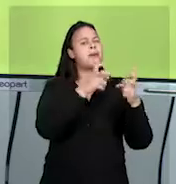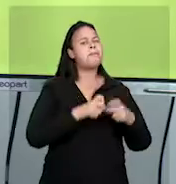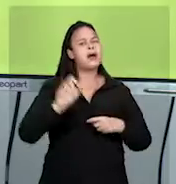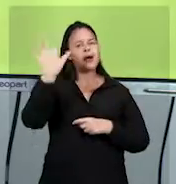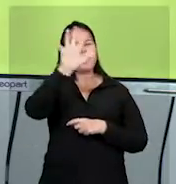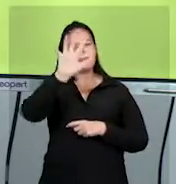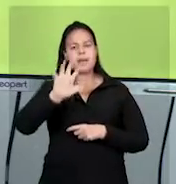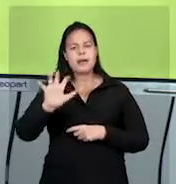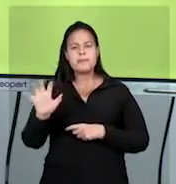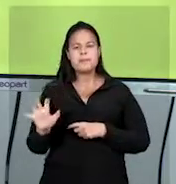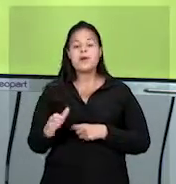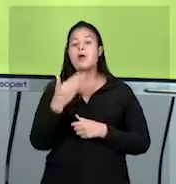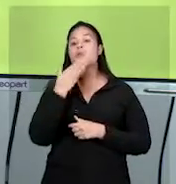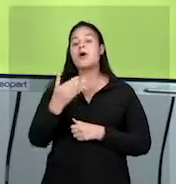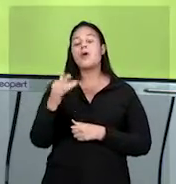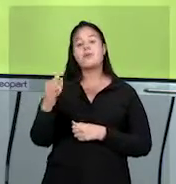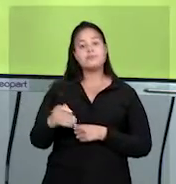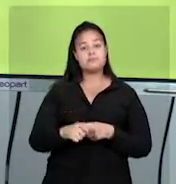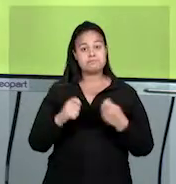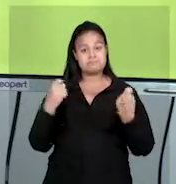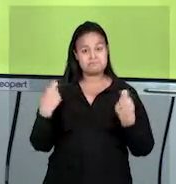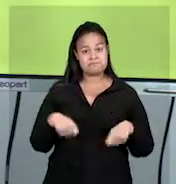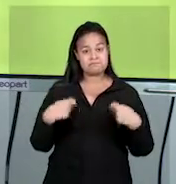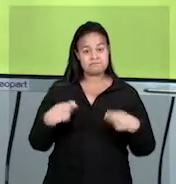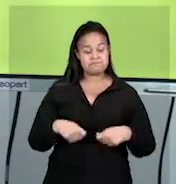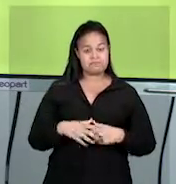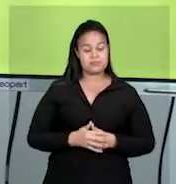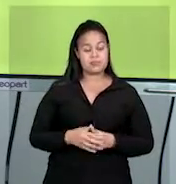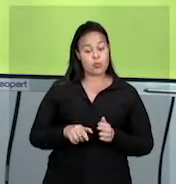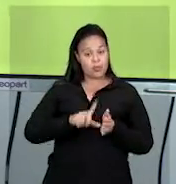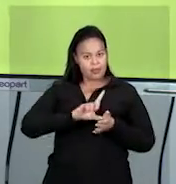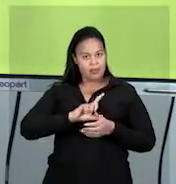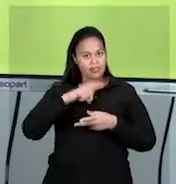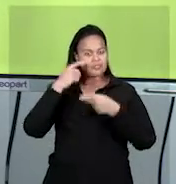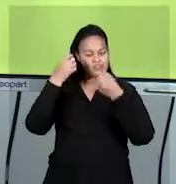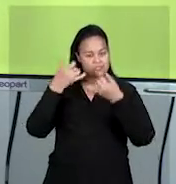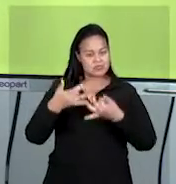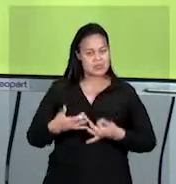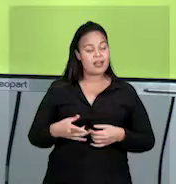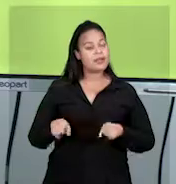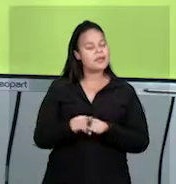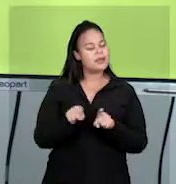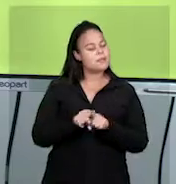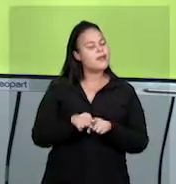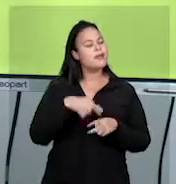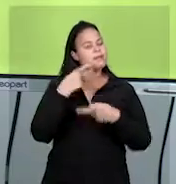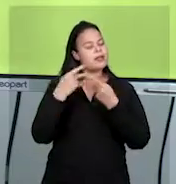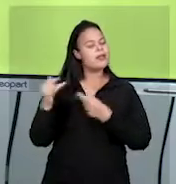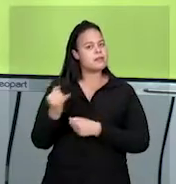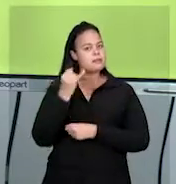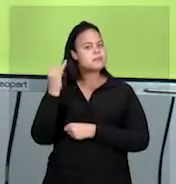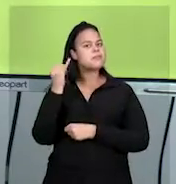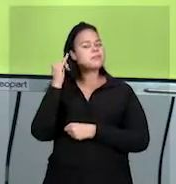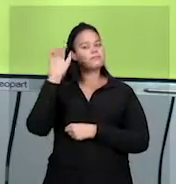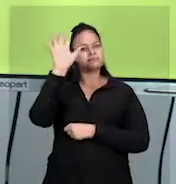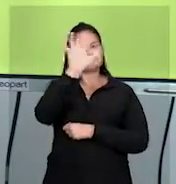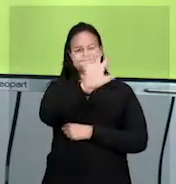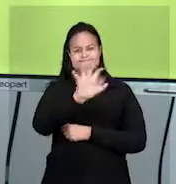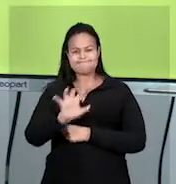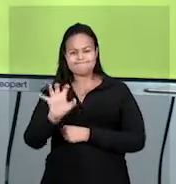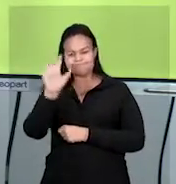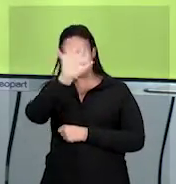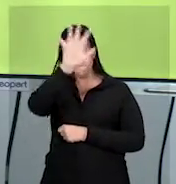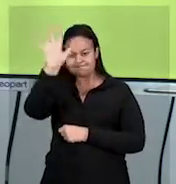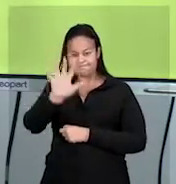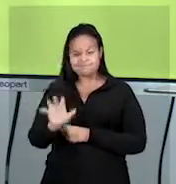gente vai precisar. E antes de eu começar a falar desses mapas, quais que são, outra coisa que é muito importante a gente pensar em mapas, nessa